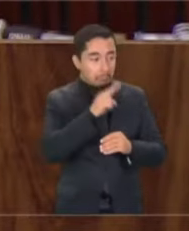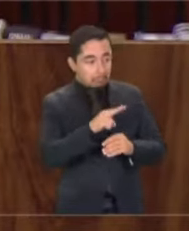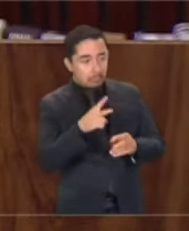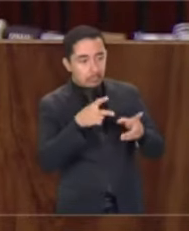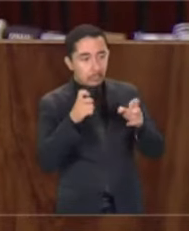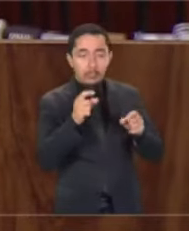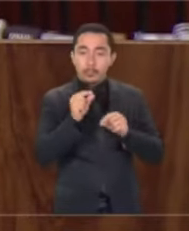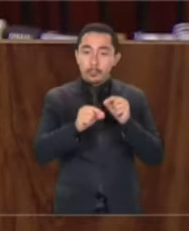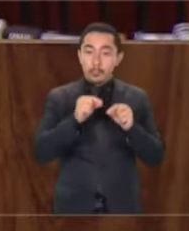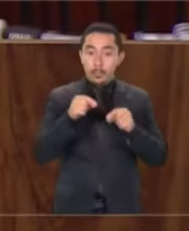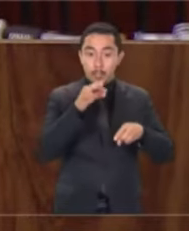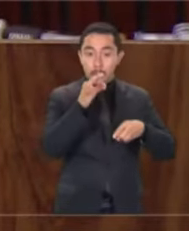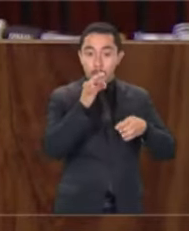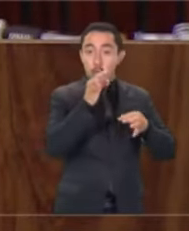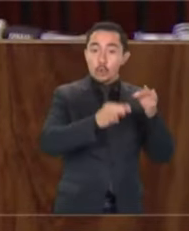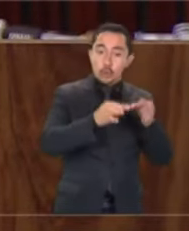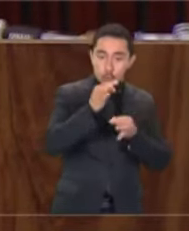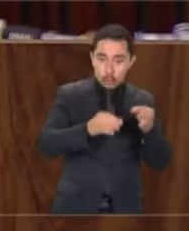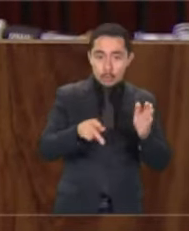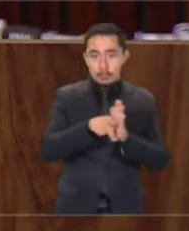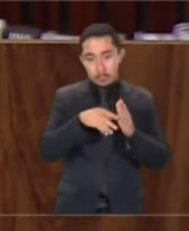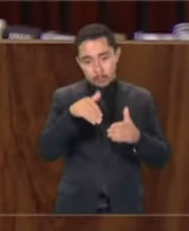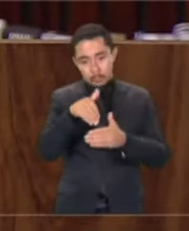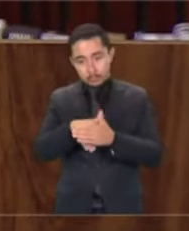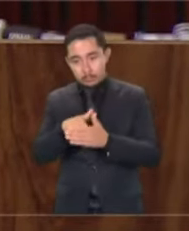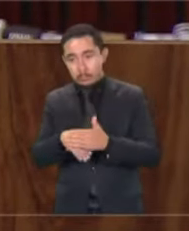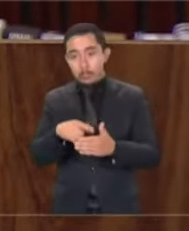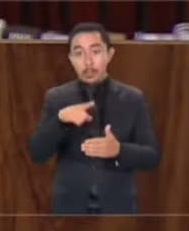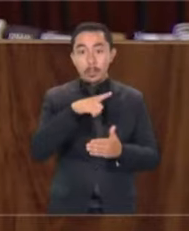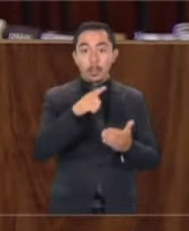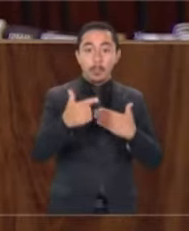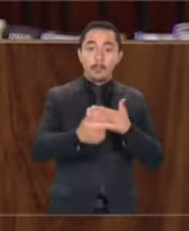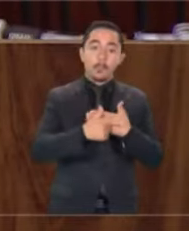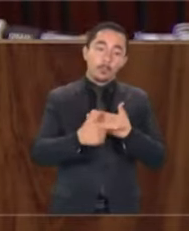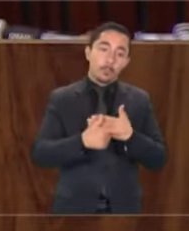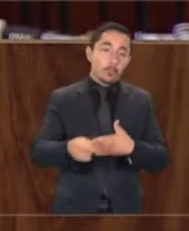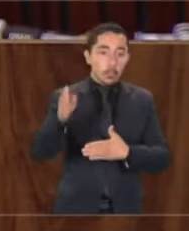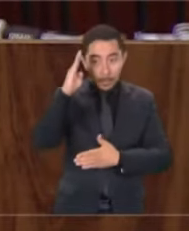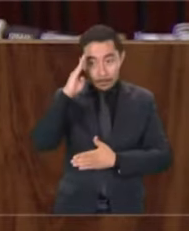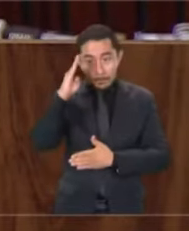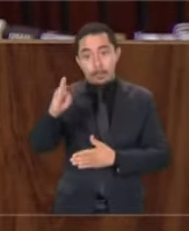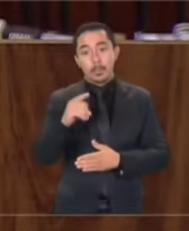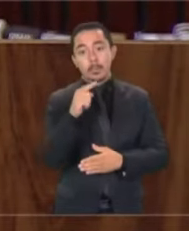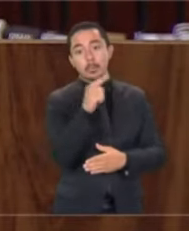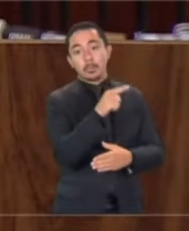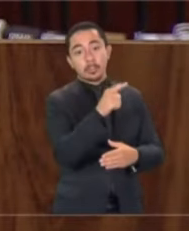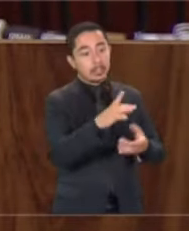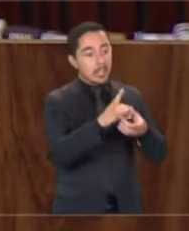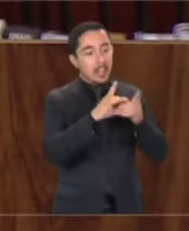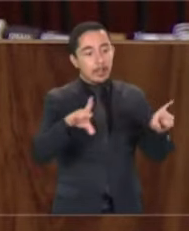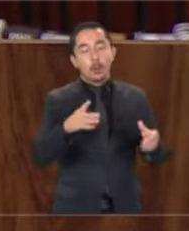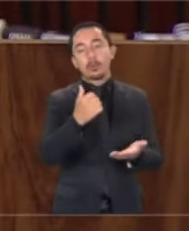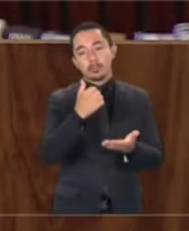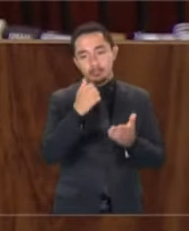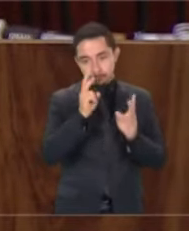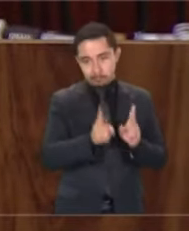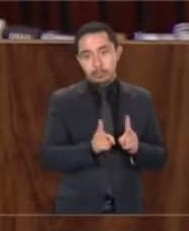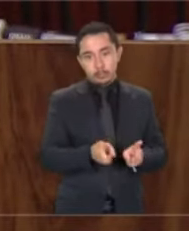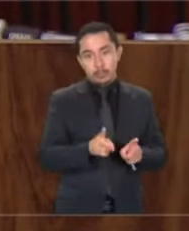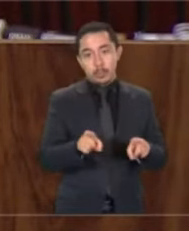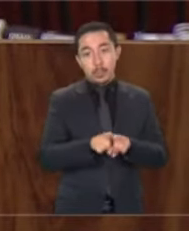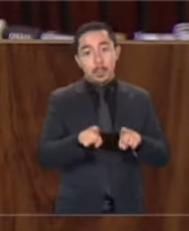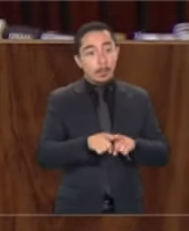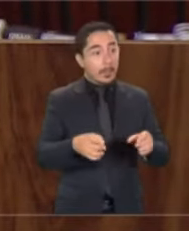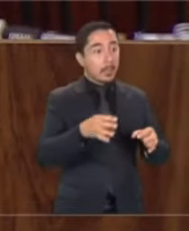justiça eleitoral tem papel fundamental na garantia da democracia e na condução de eleições justas e livres. Por